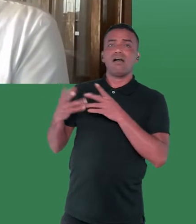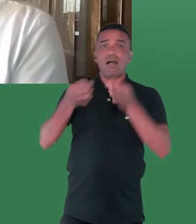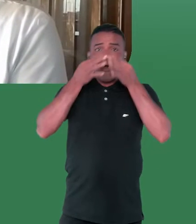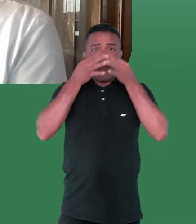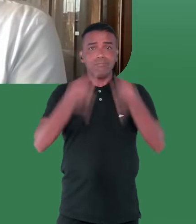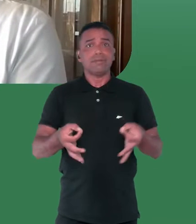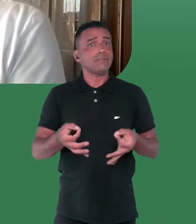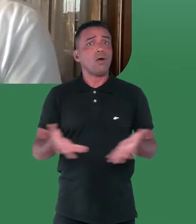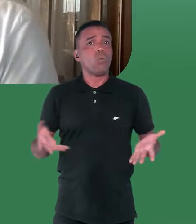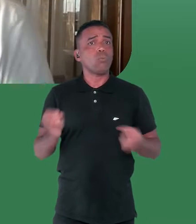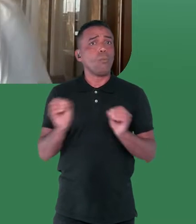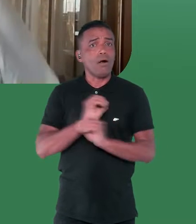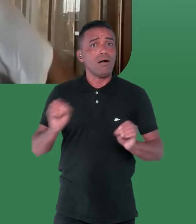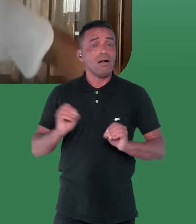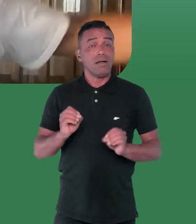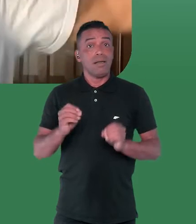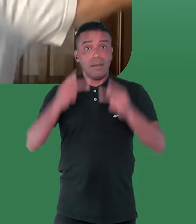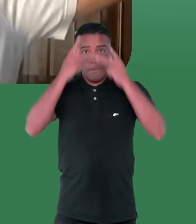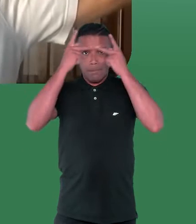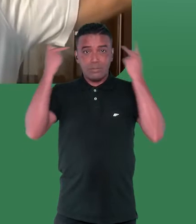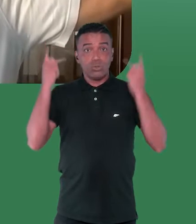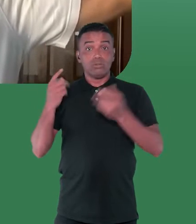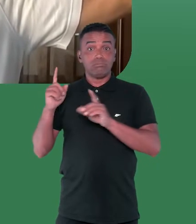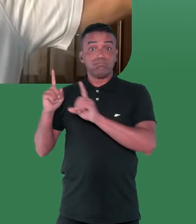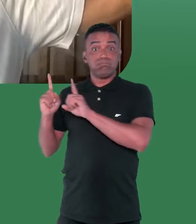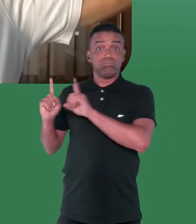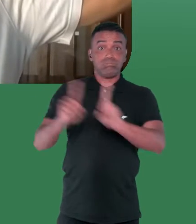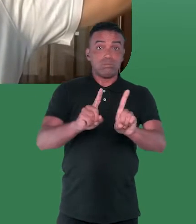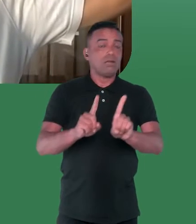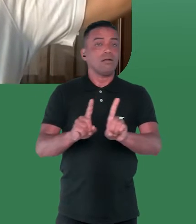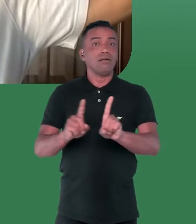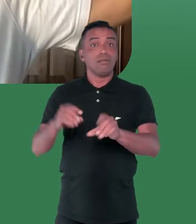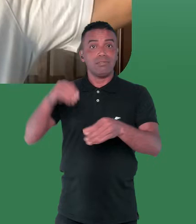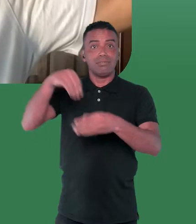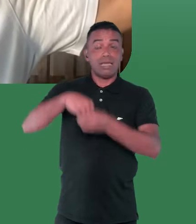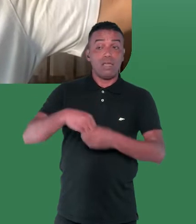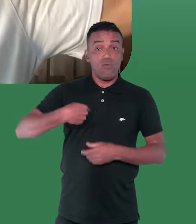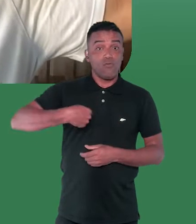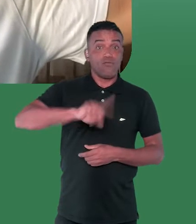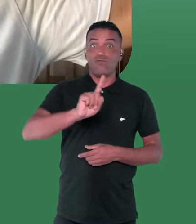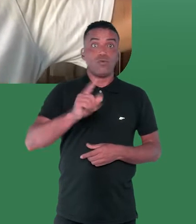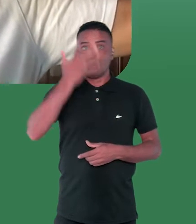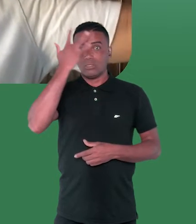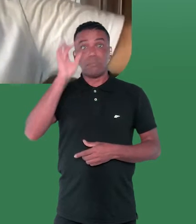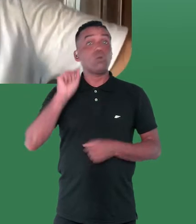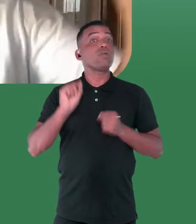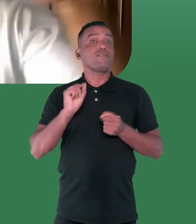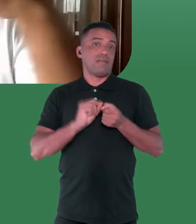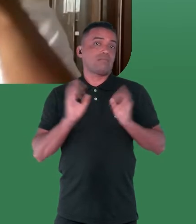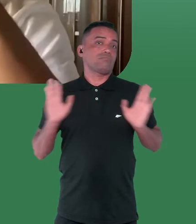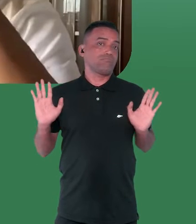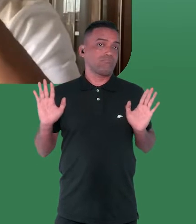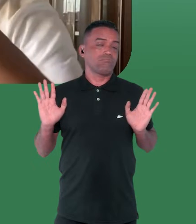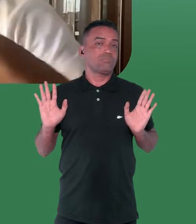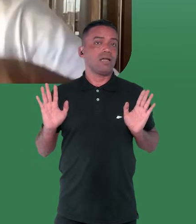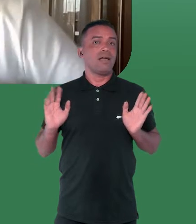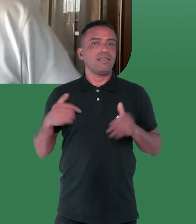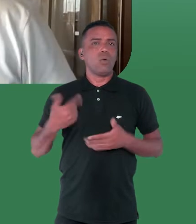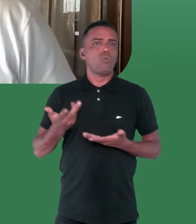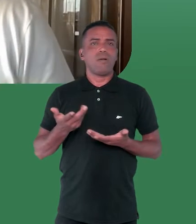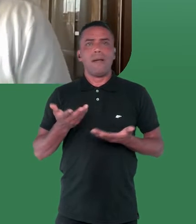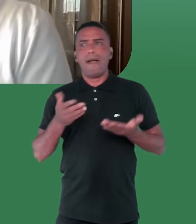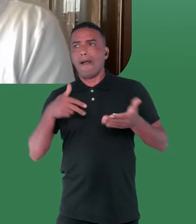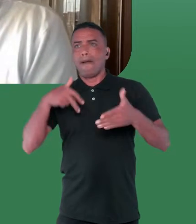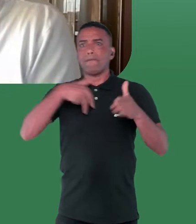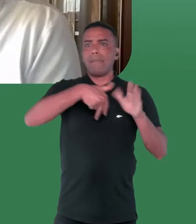prestar atenção lá, né? Quando os 2 guardas olharam, ele me empurrou lá para dentro do sindicato. E eu fui, sem saber o que eu estava fazendo. Aí eu passo porta